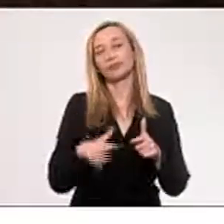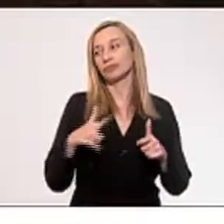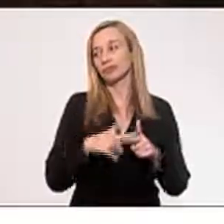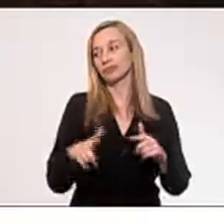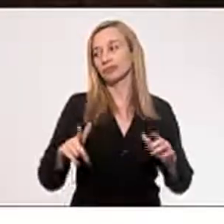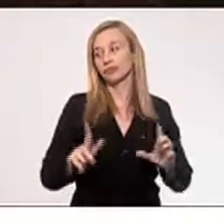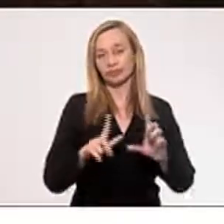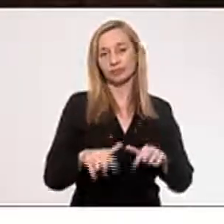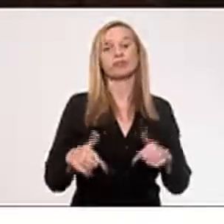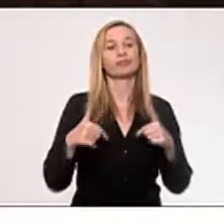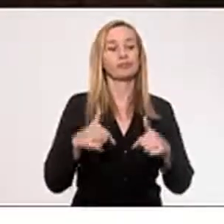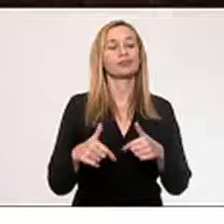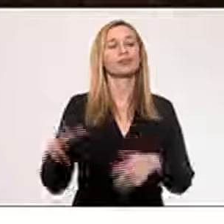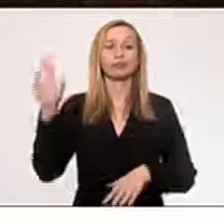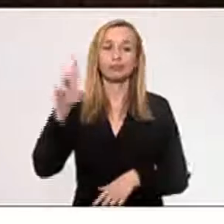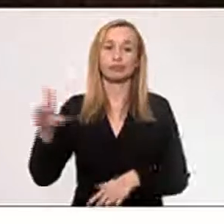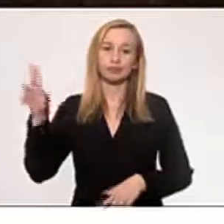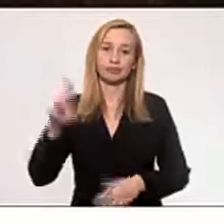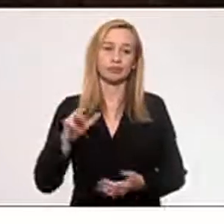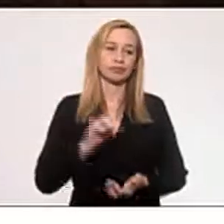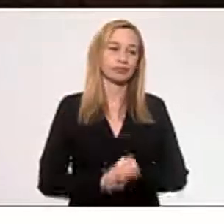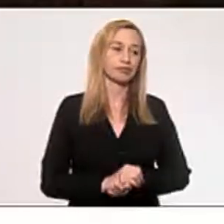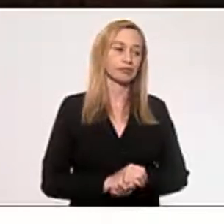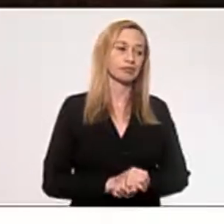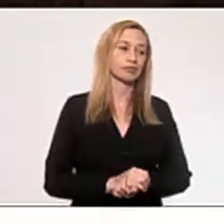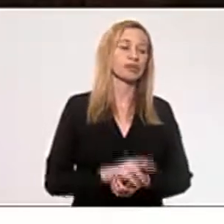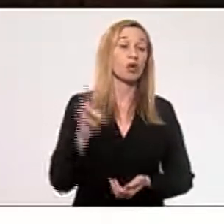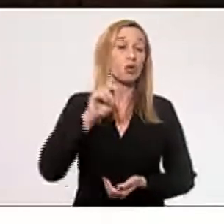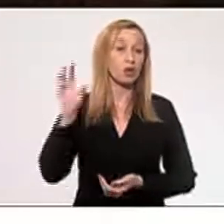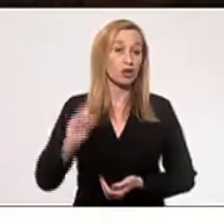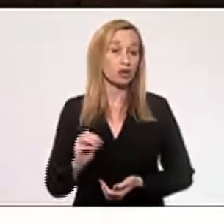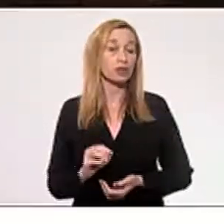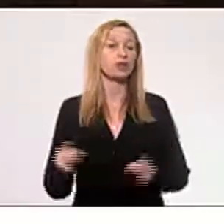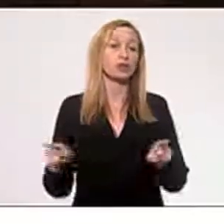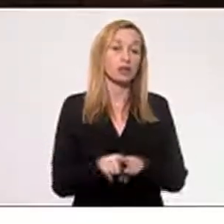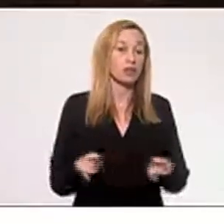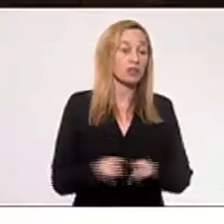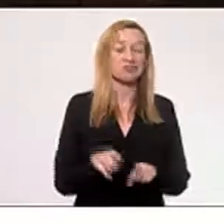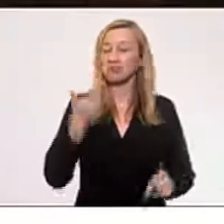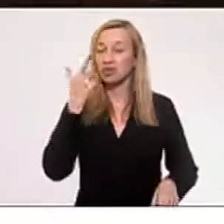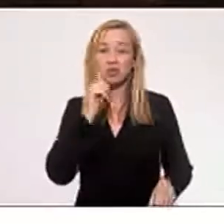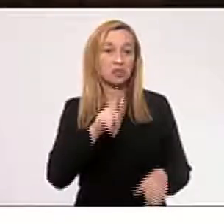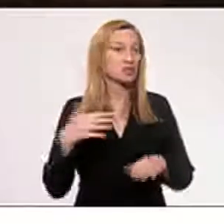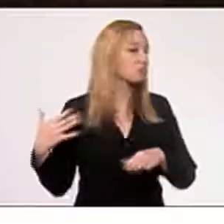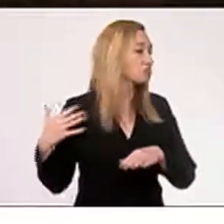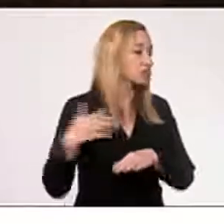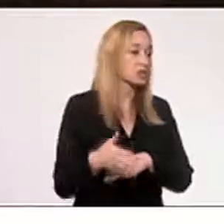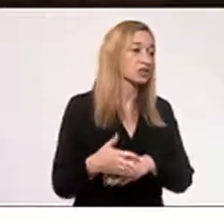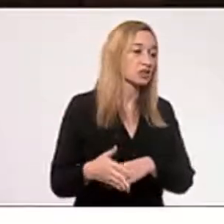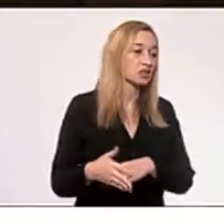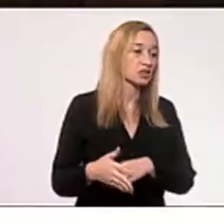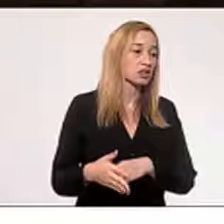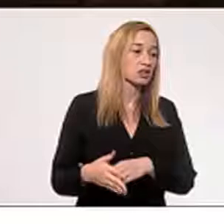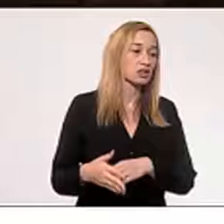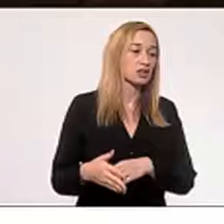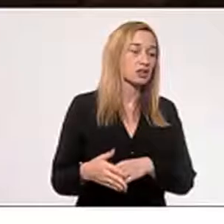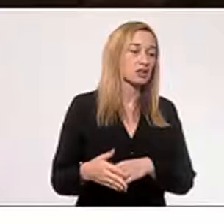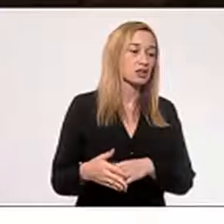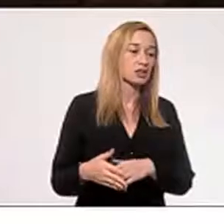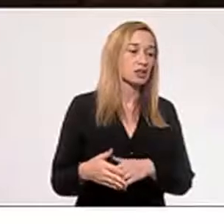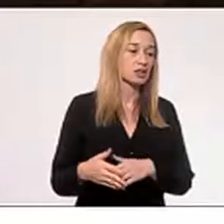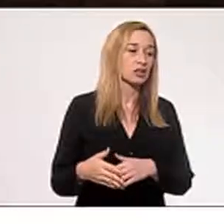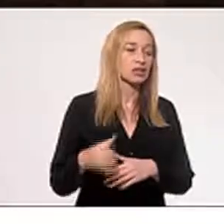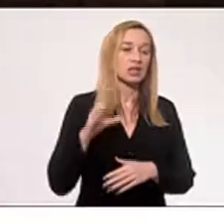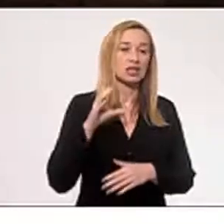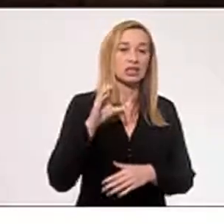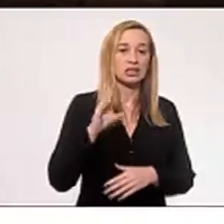funcionamento cotidiano dessas universidades. Por exemplo, a UERJ não consegue ter acesso a uma certidão negativa de débitos, a